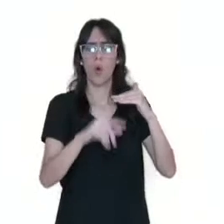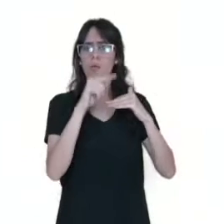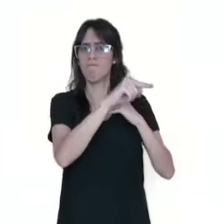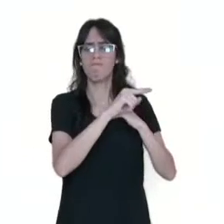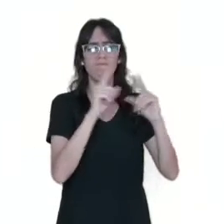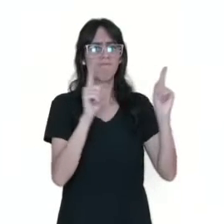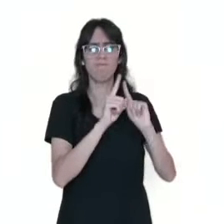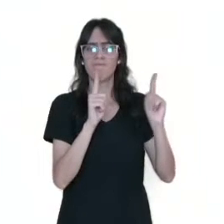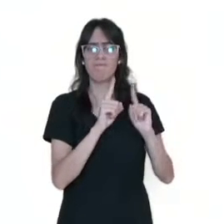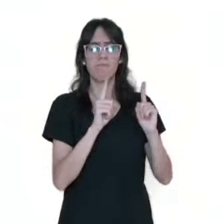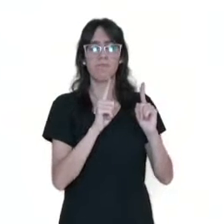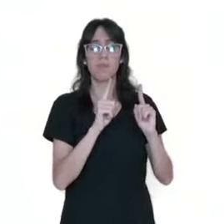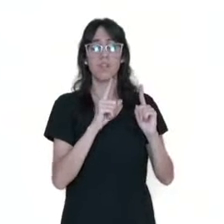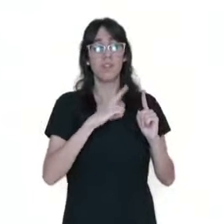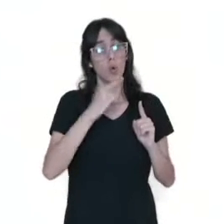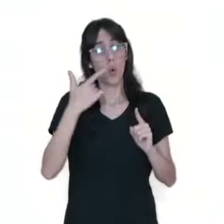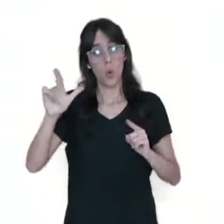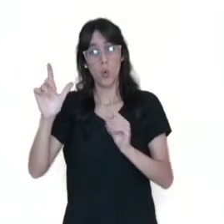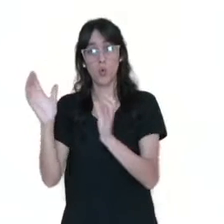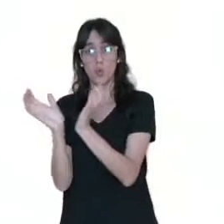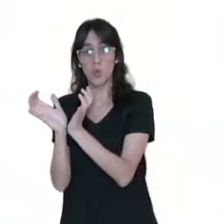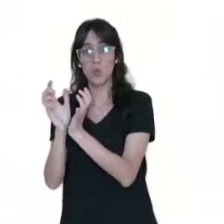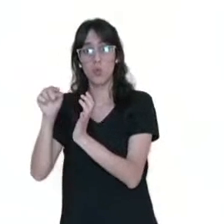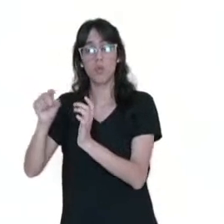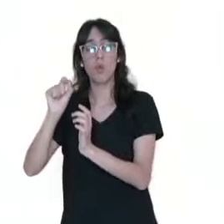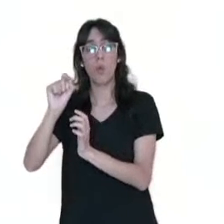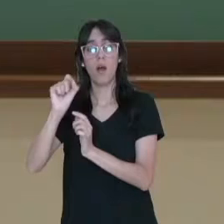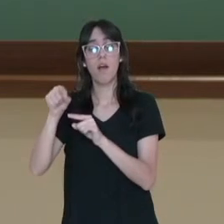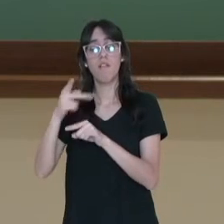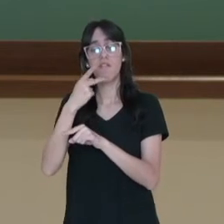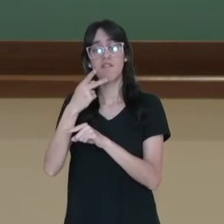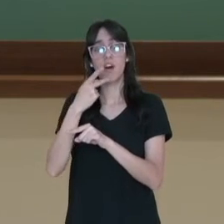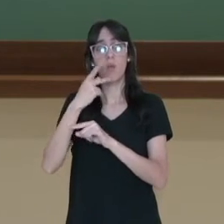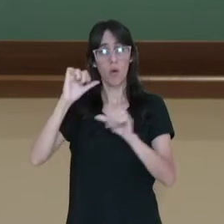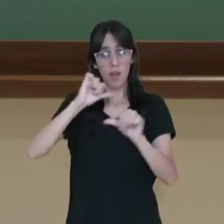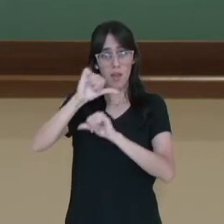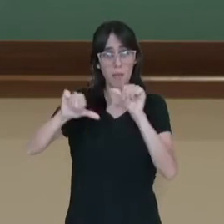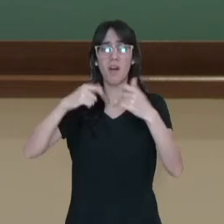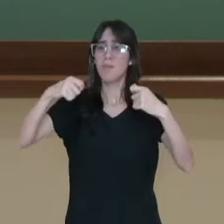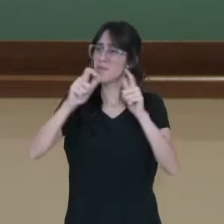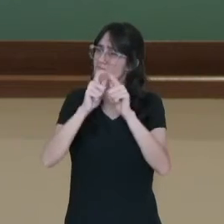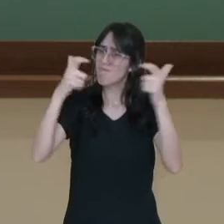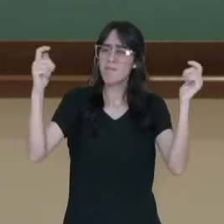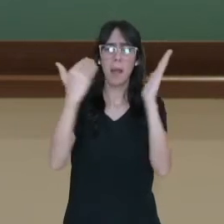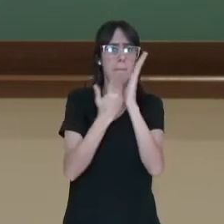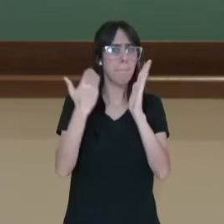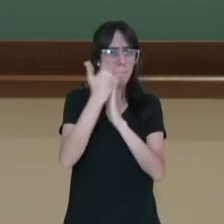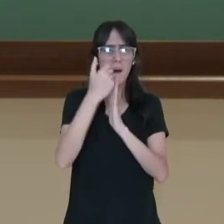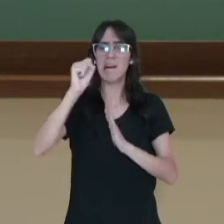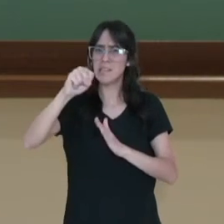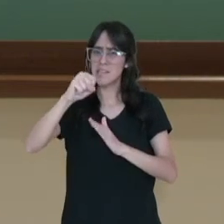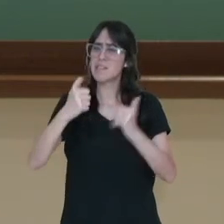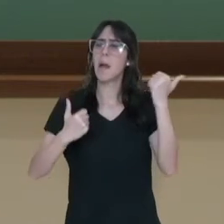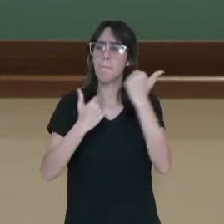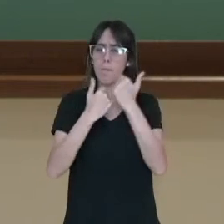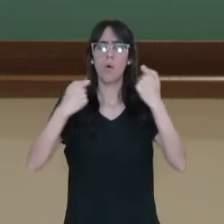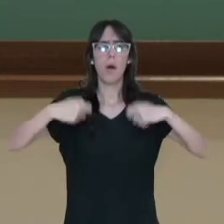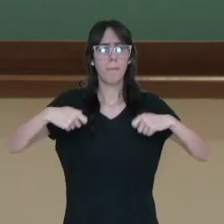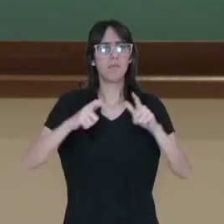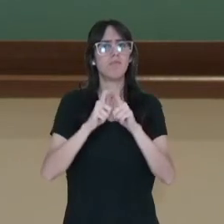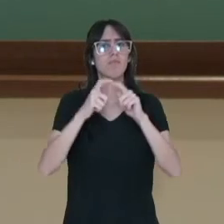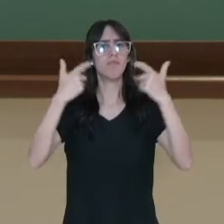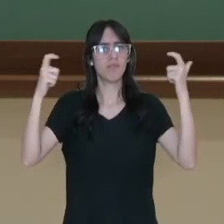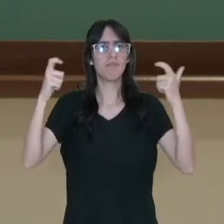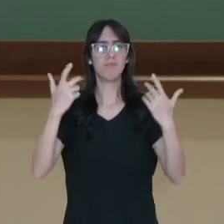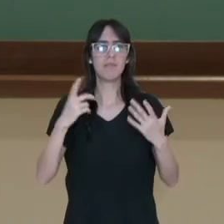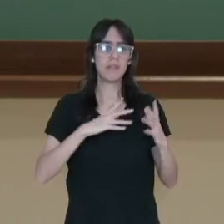soviético. Do outro lado, havia um grupo que defendia que as reformas fossem mais amplas ainda, de que a glasnost e a perestroika seriam ainda muito